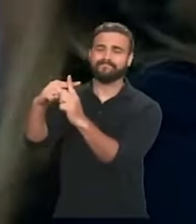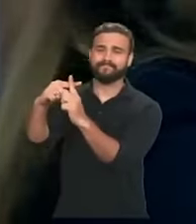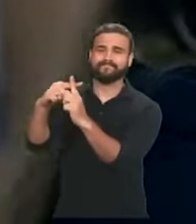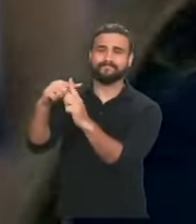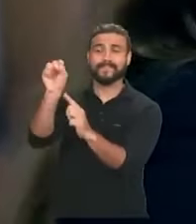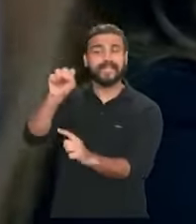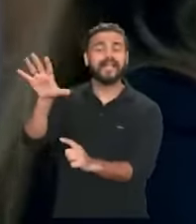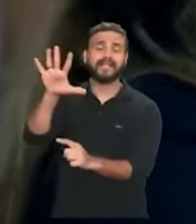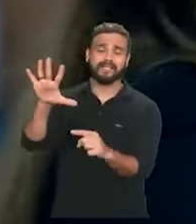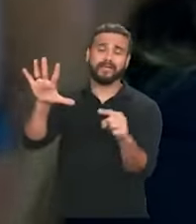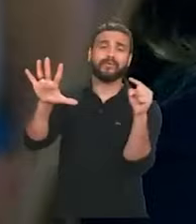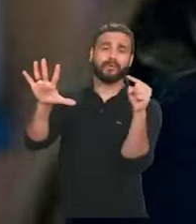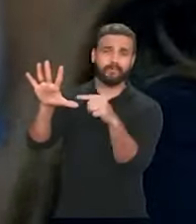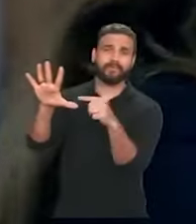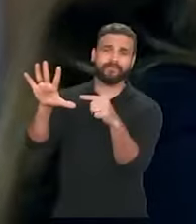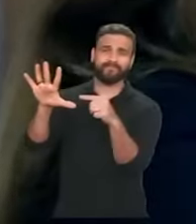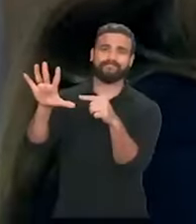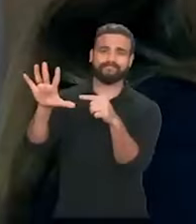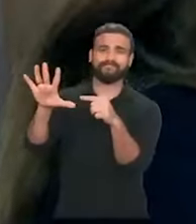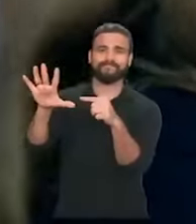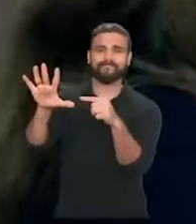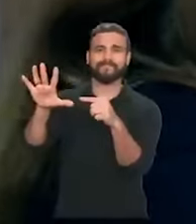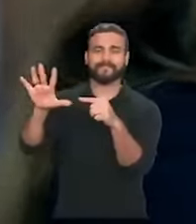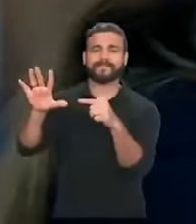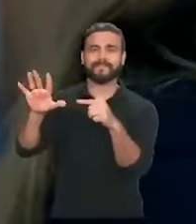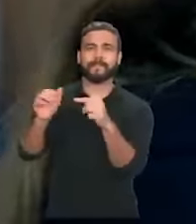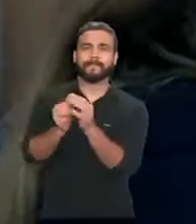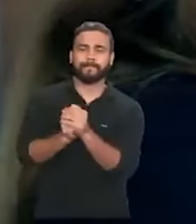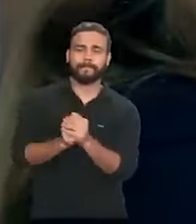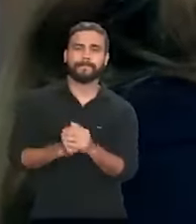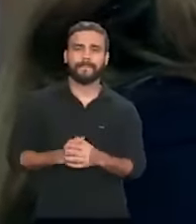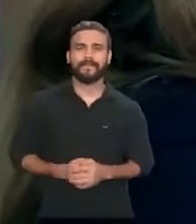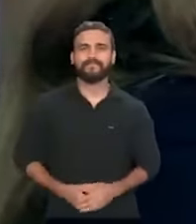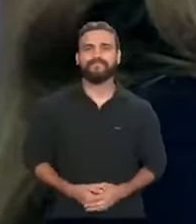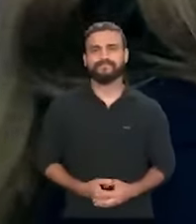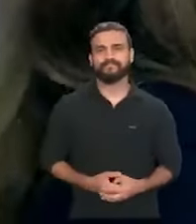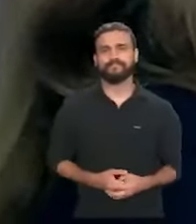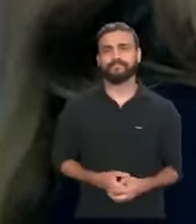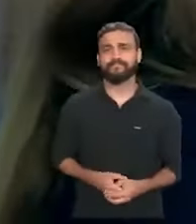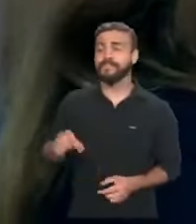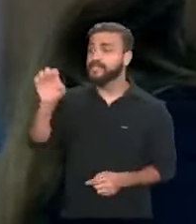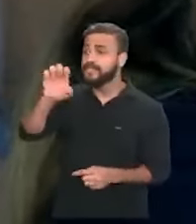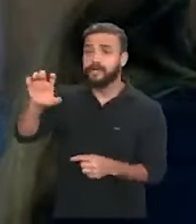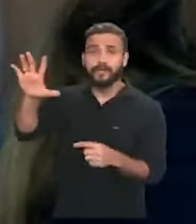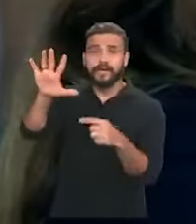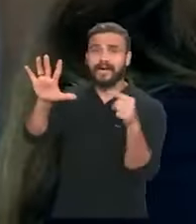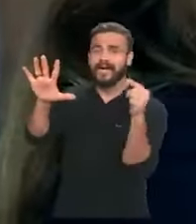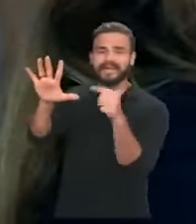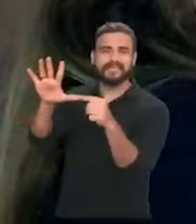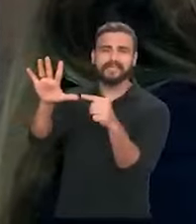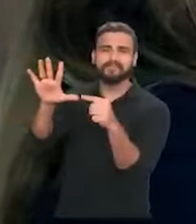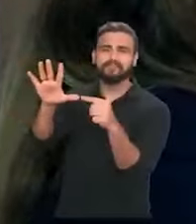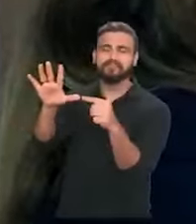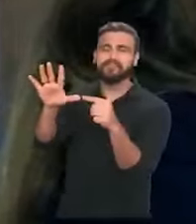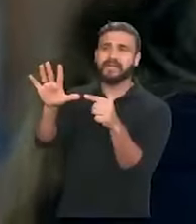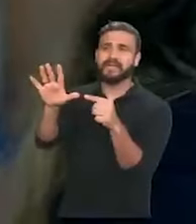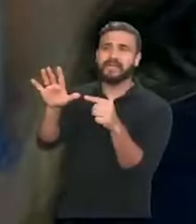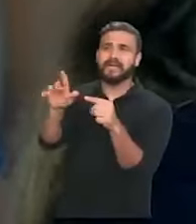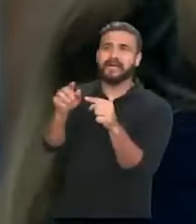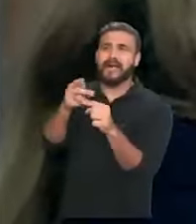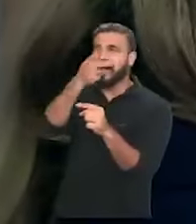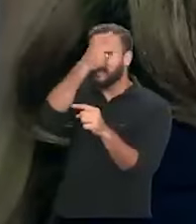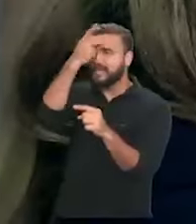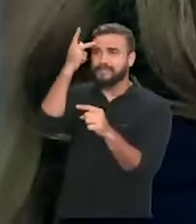você tá Tá Resistindo algo que você acha que tem ali não tem ess esse tipo de de rejeição à